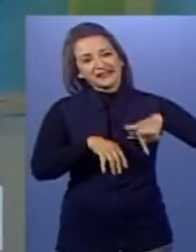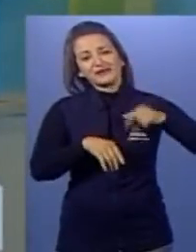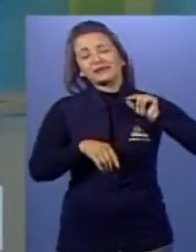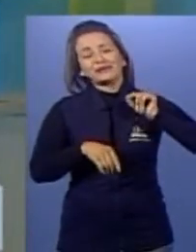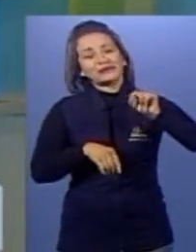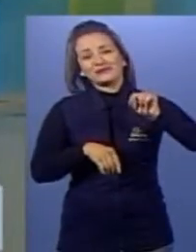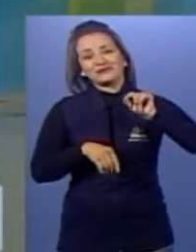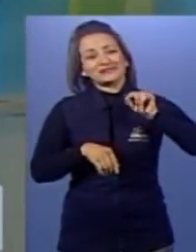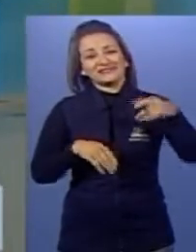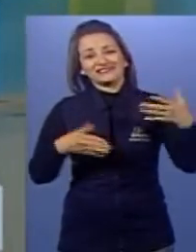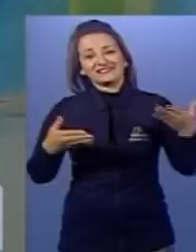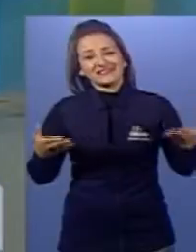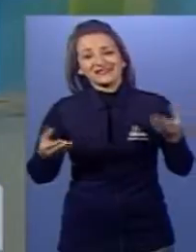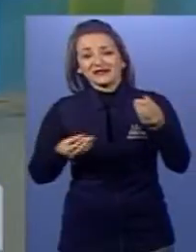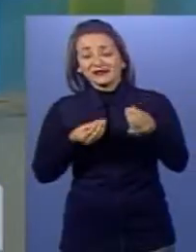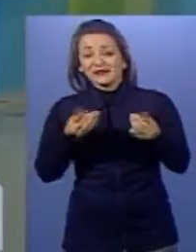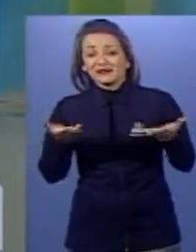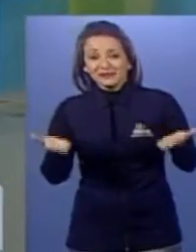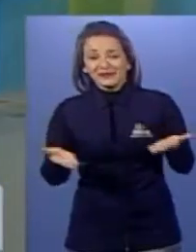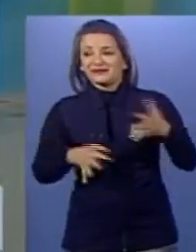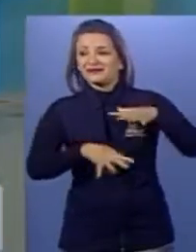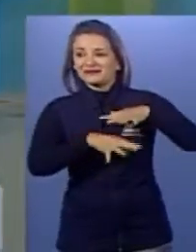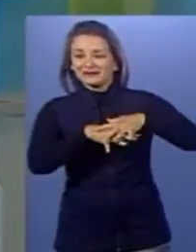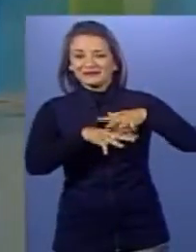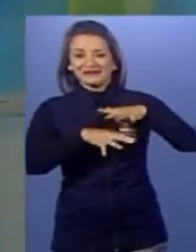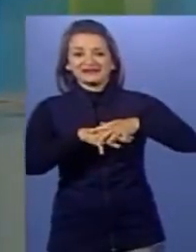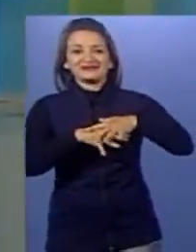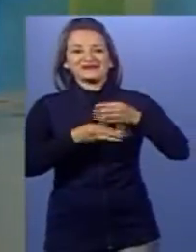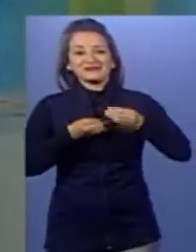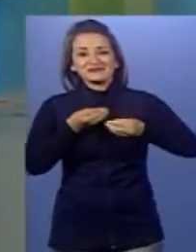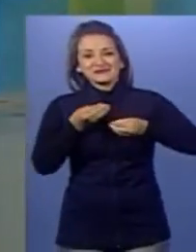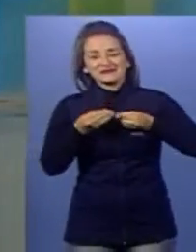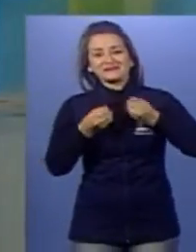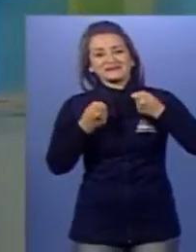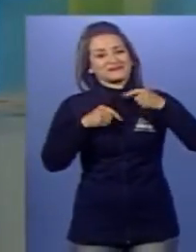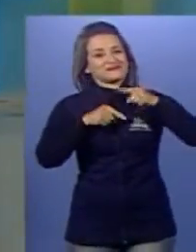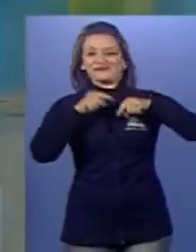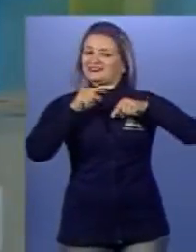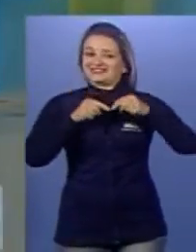o número sinaliza a última aula de matemática ter um fator sazonal